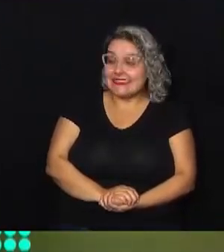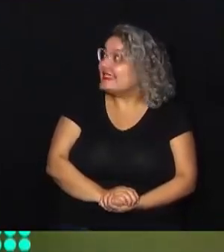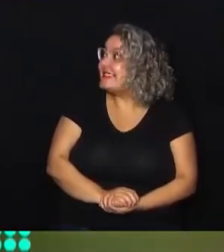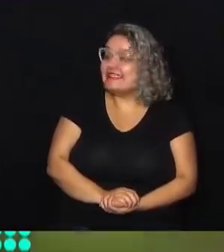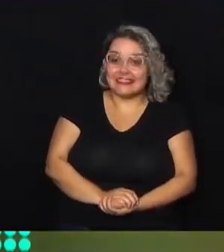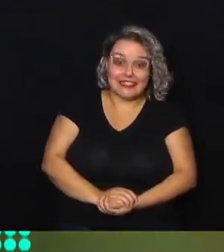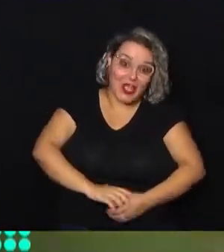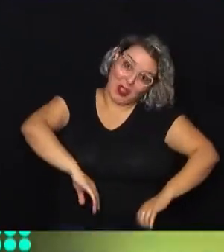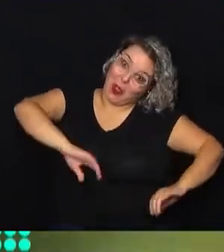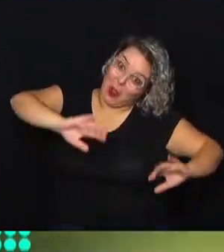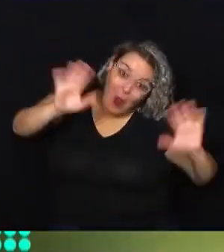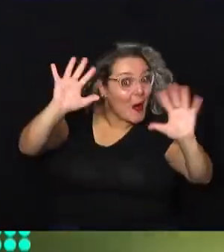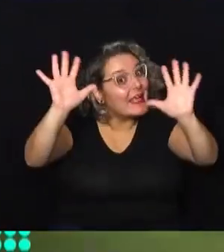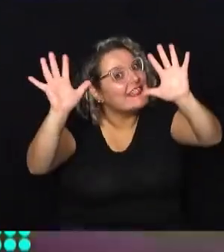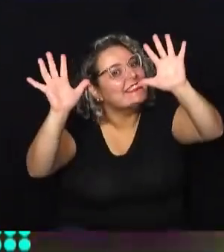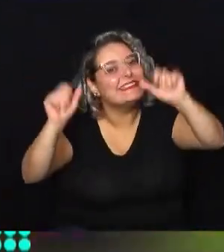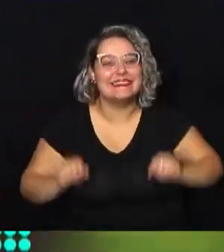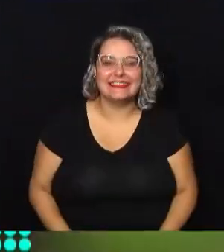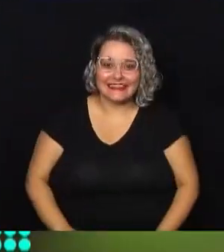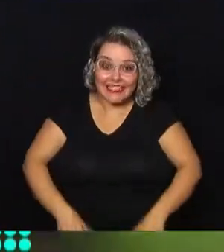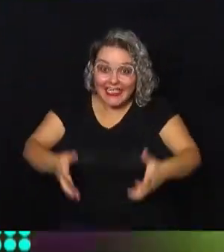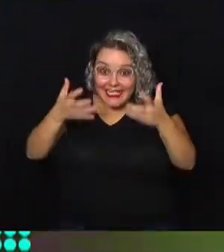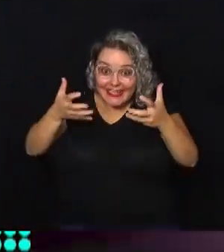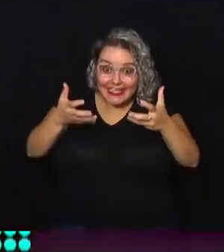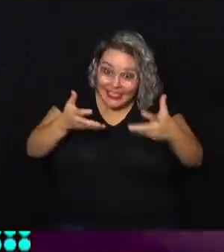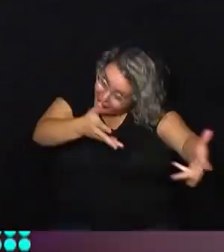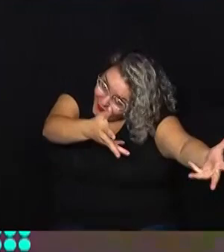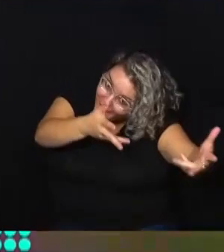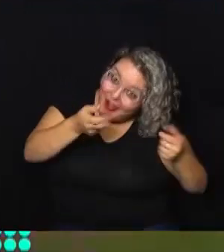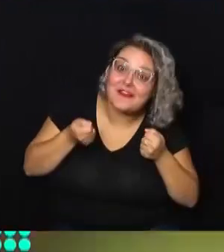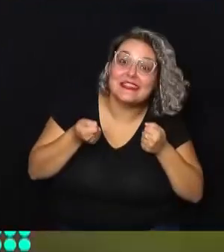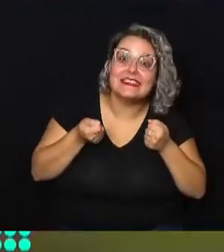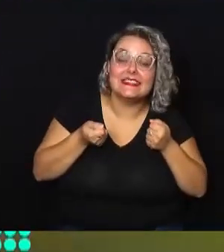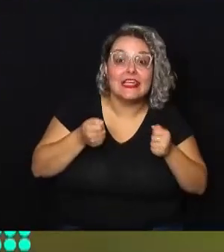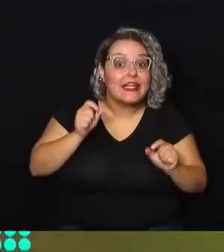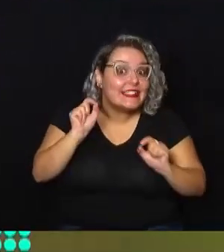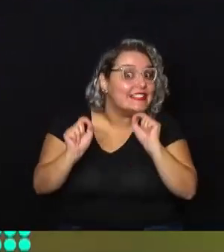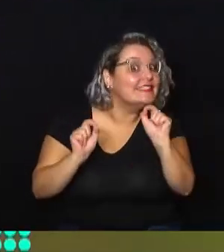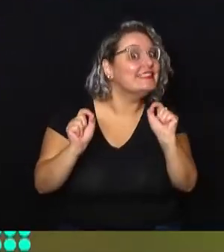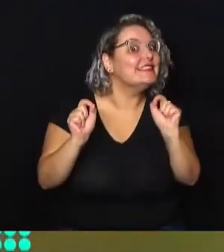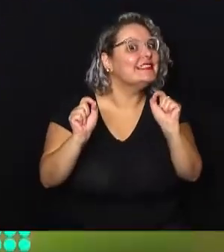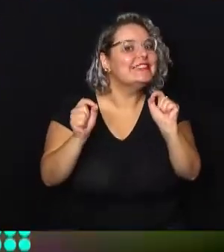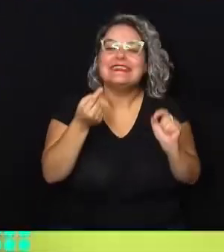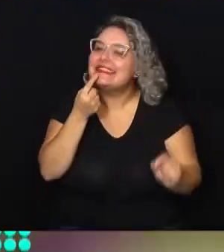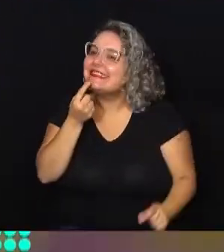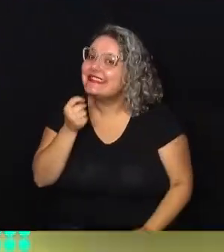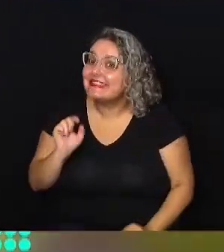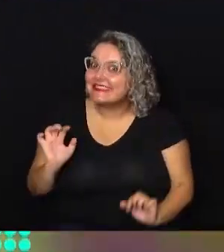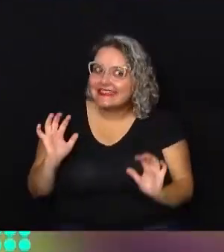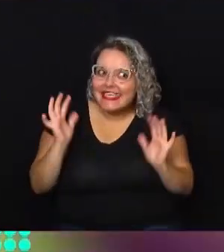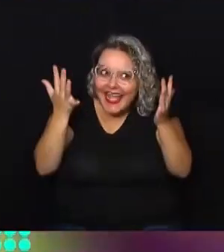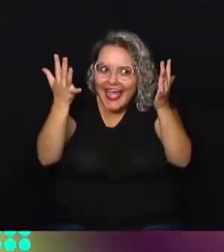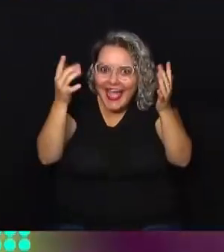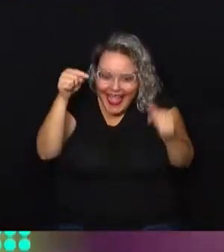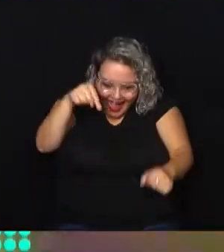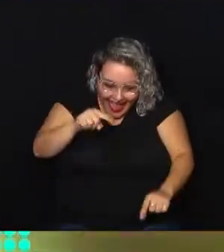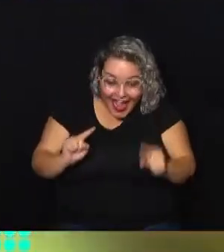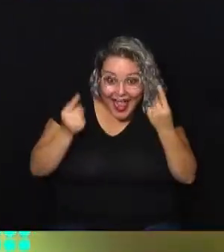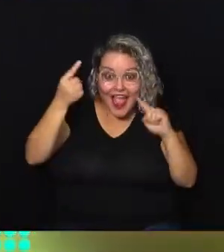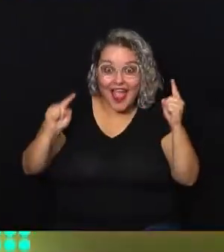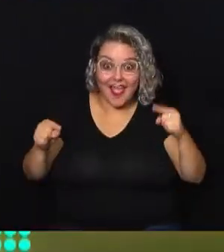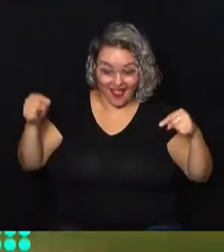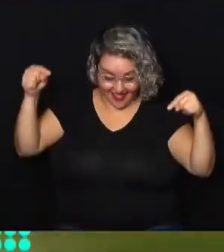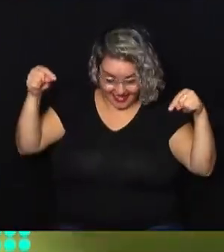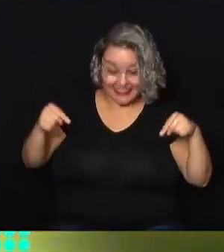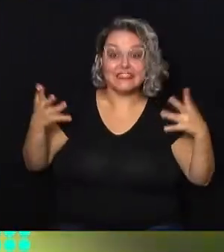Oiê, querida Miss! Gostaria de lhes fazer um convite. Que tal passar o feriado de carnaval aqui, em Hopi Hari?